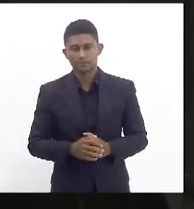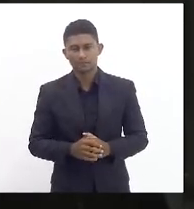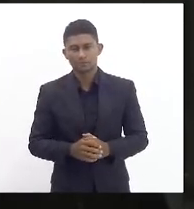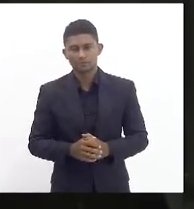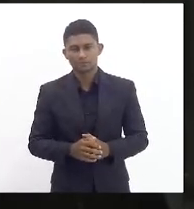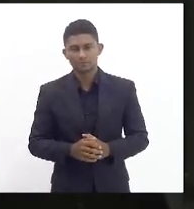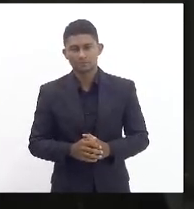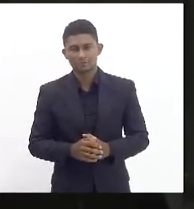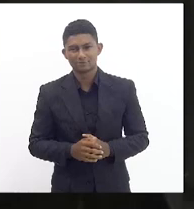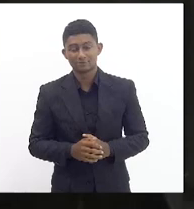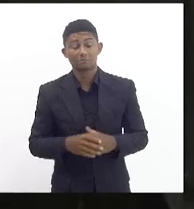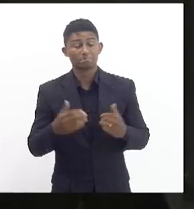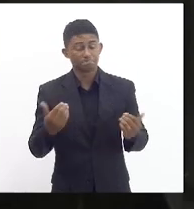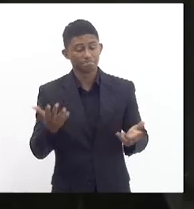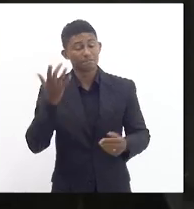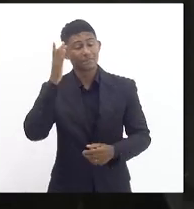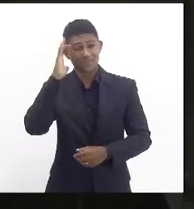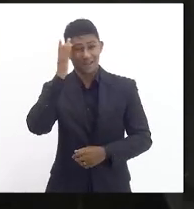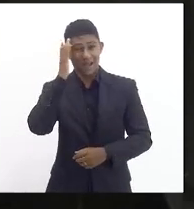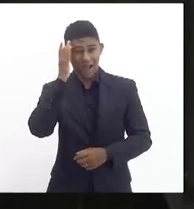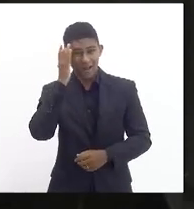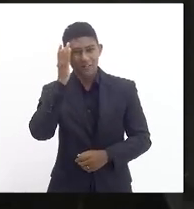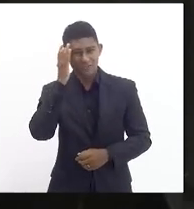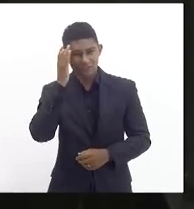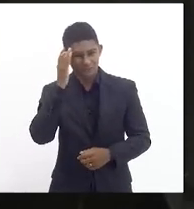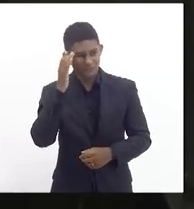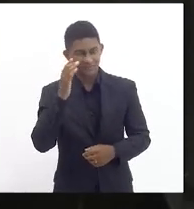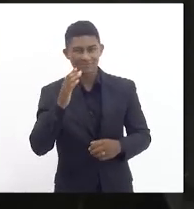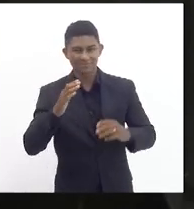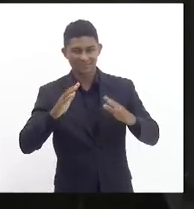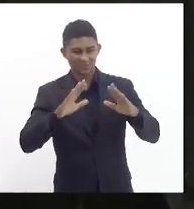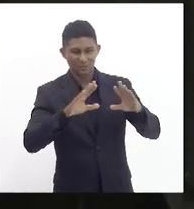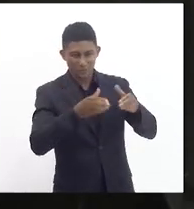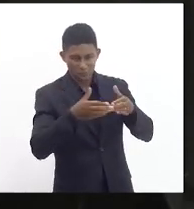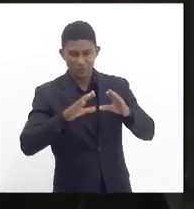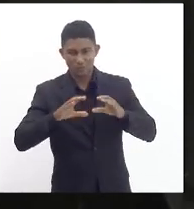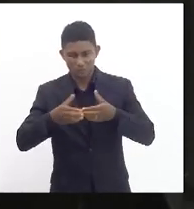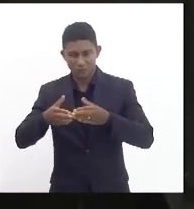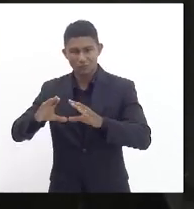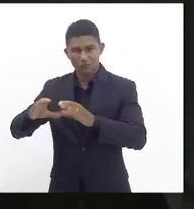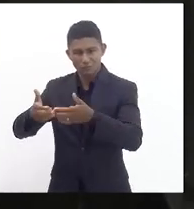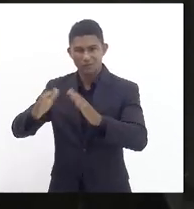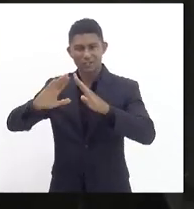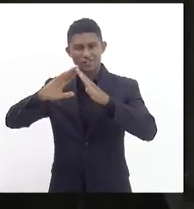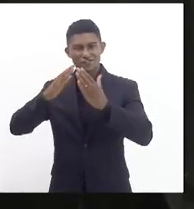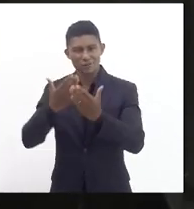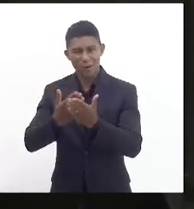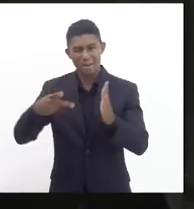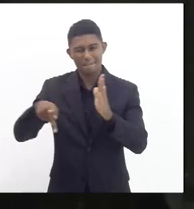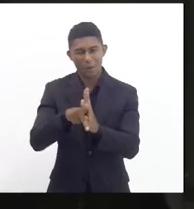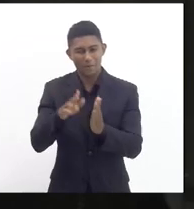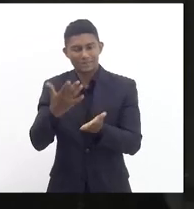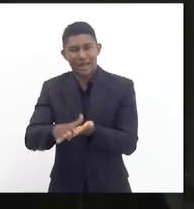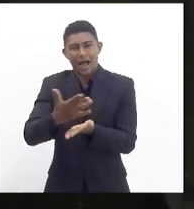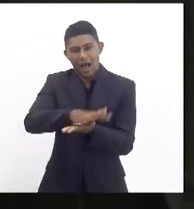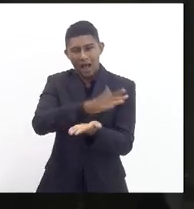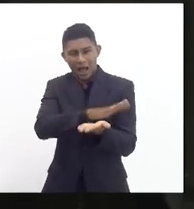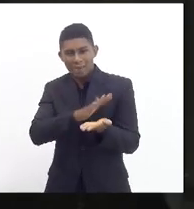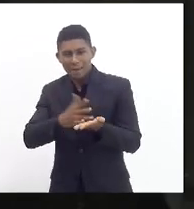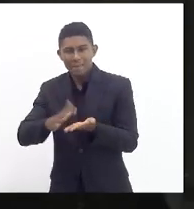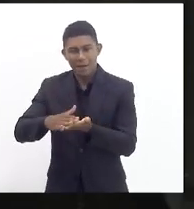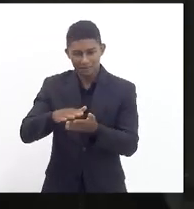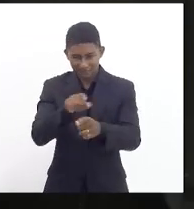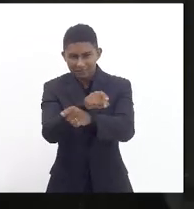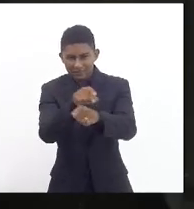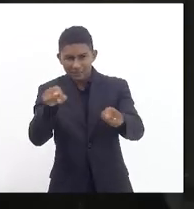Eu acho que as escolas de samba que lá desfilaram, na sua imensa